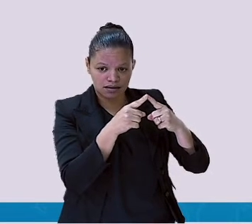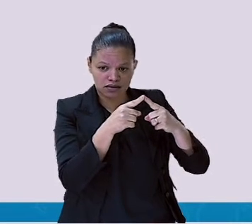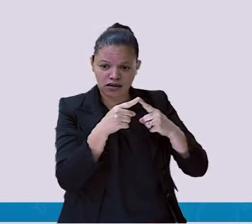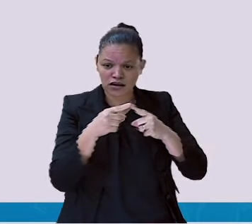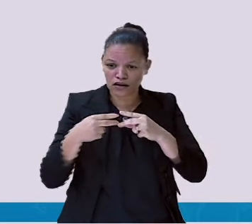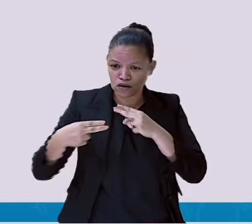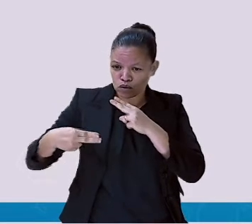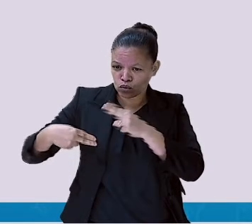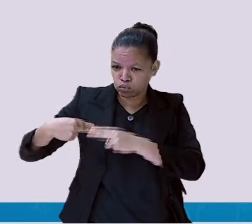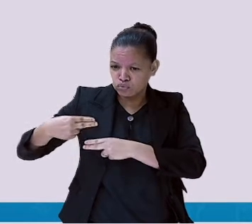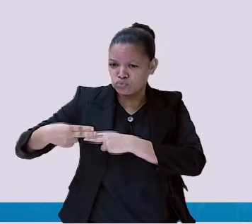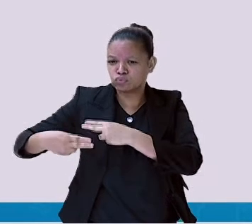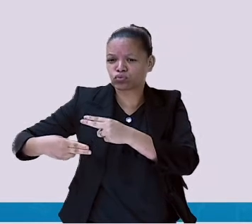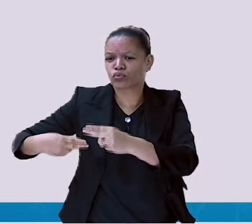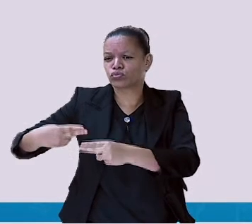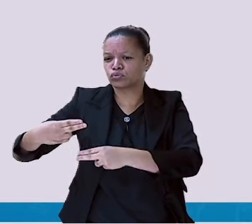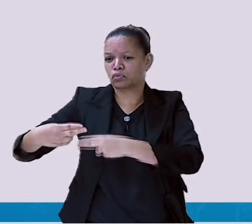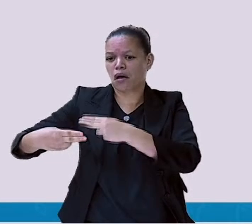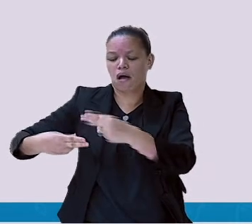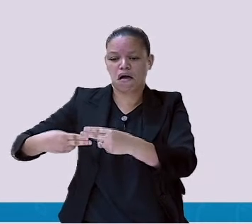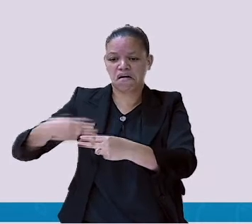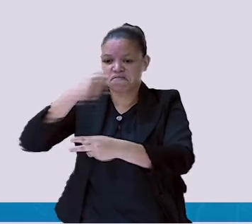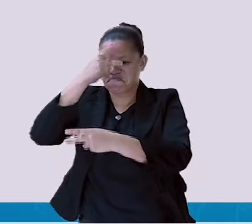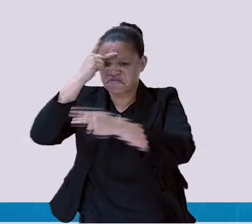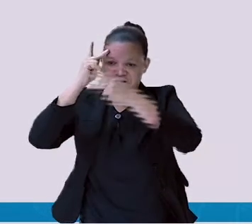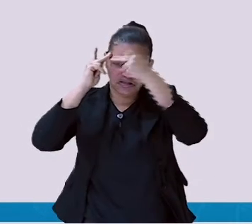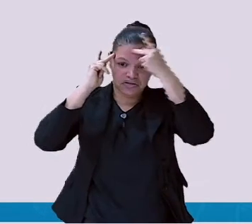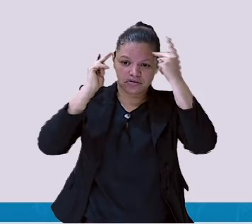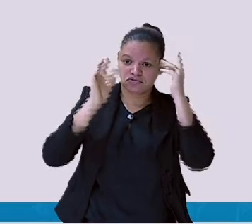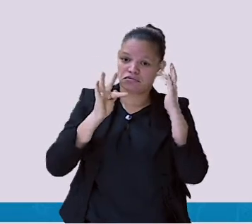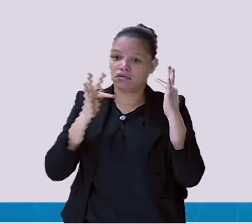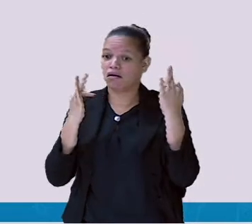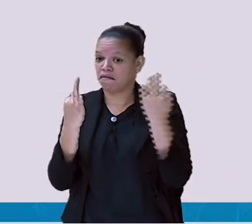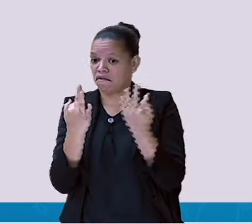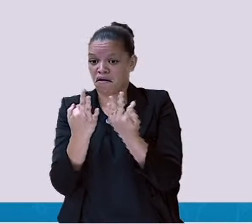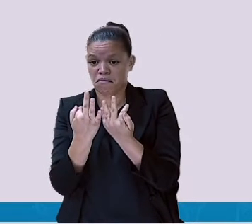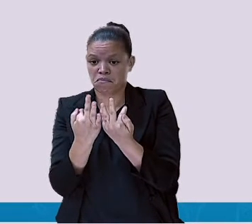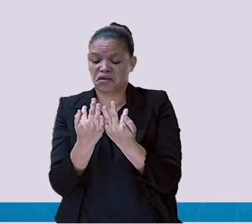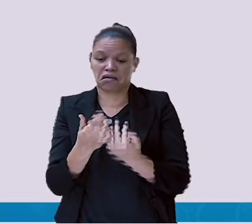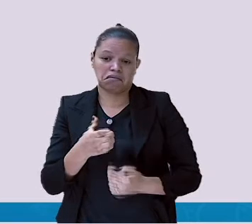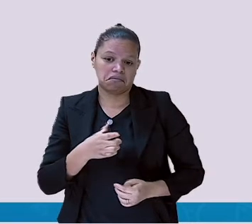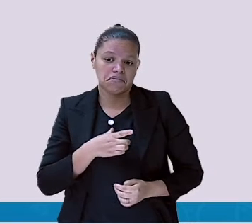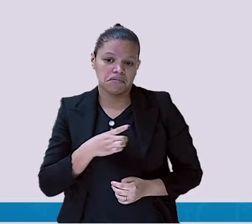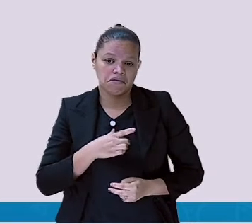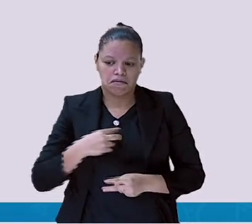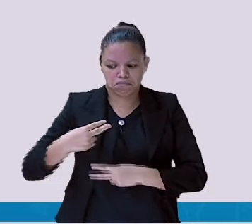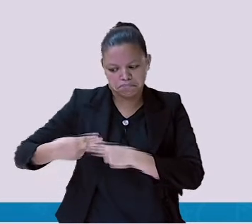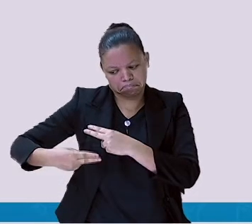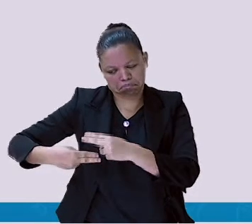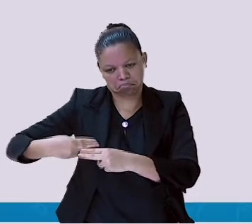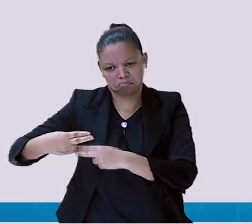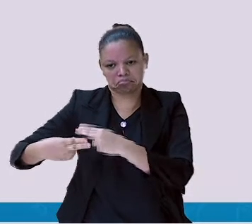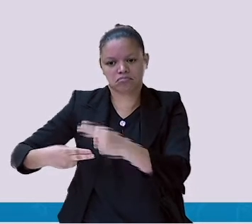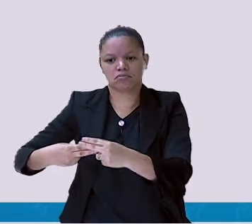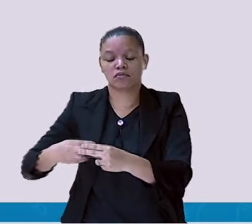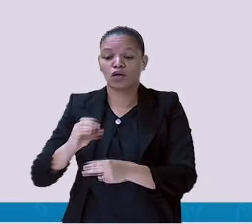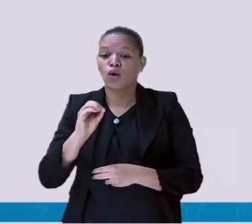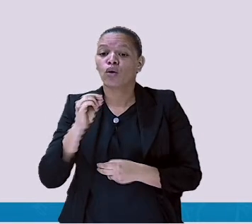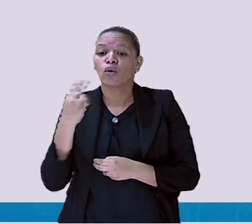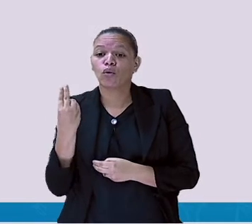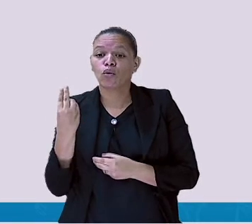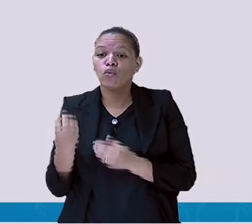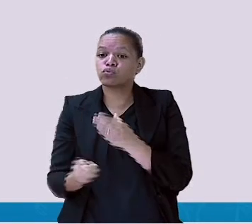tá? É passada e alguém da sua família mais próximo tem e veio com você, ou ela surge aí no